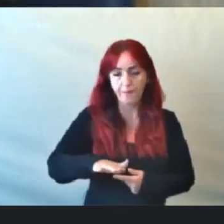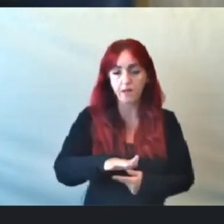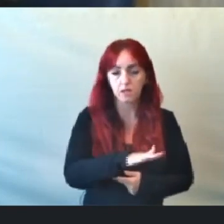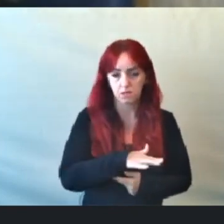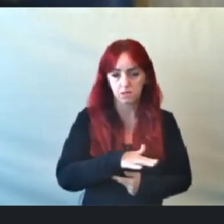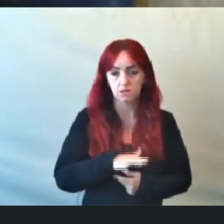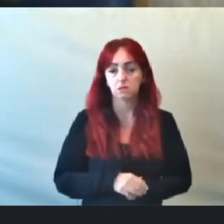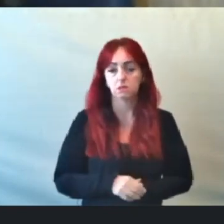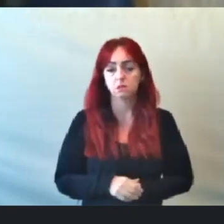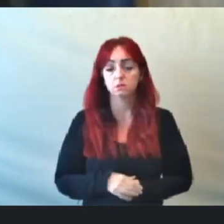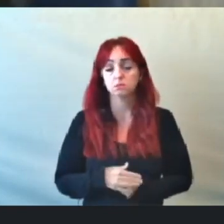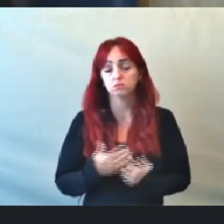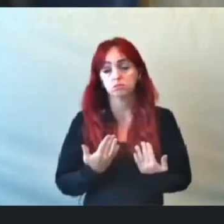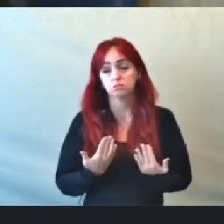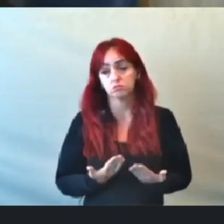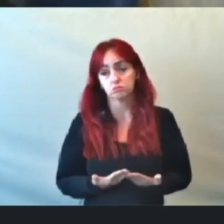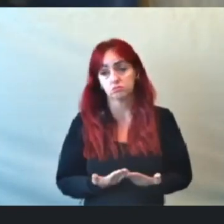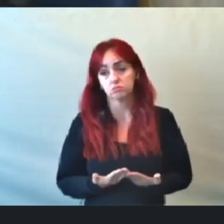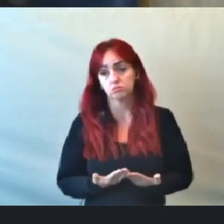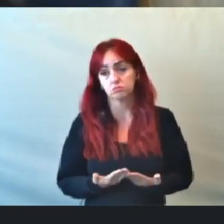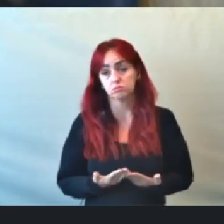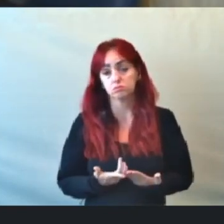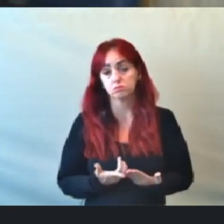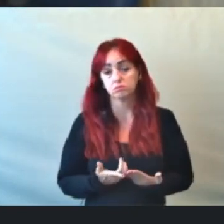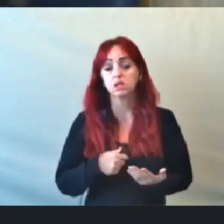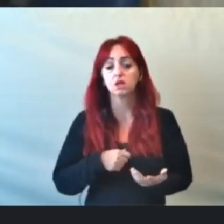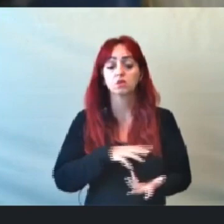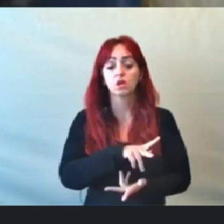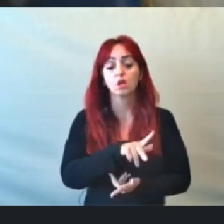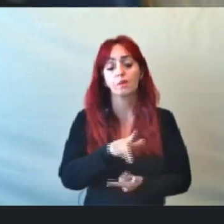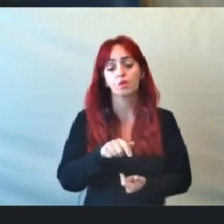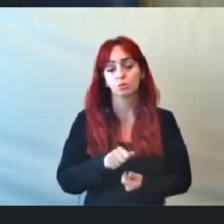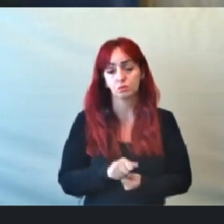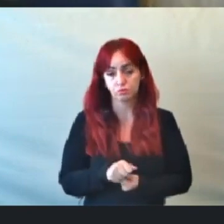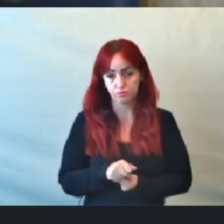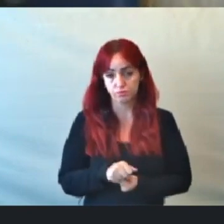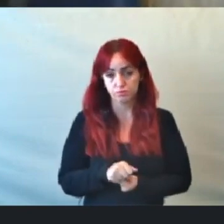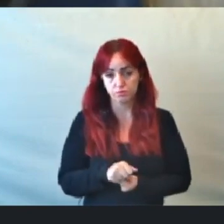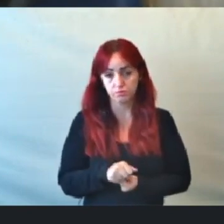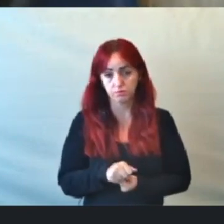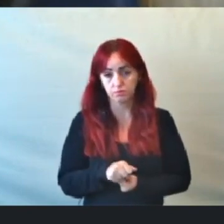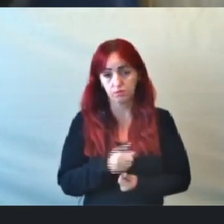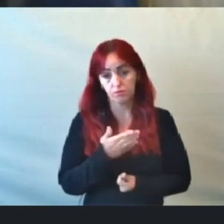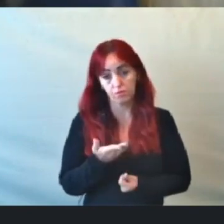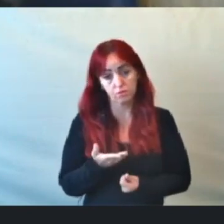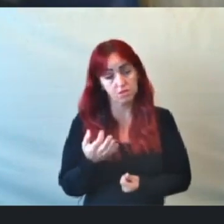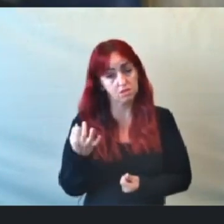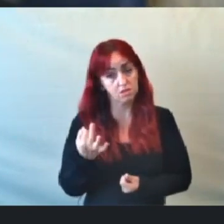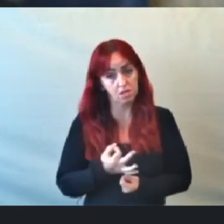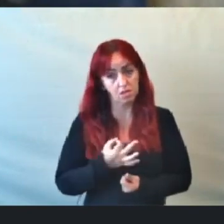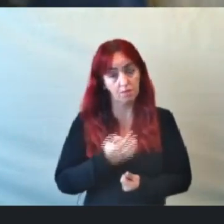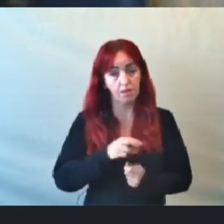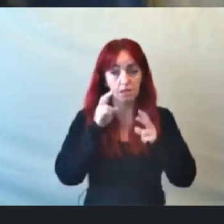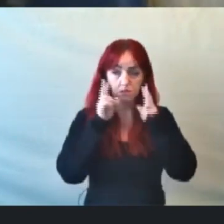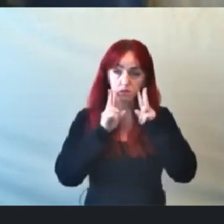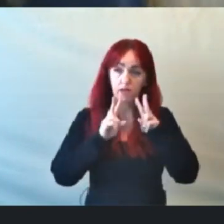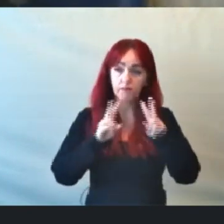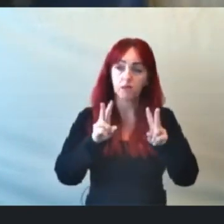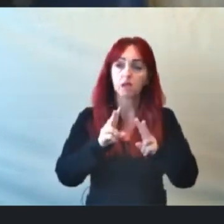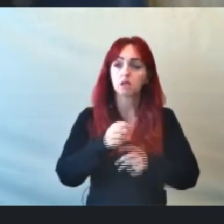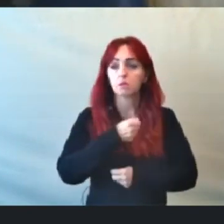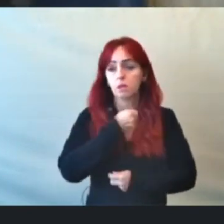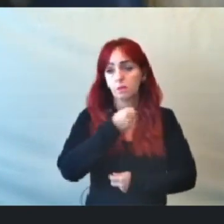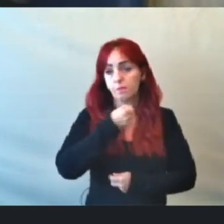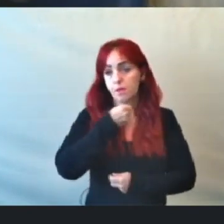estão na esfera mundial. Vocês devem estar certamente acompanhando pela imprensa os esforços de Paris